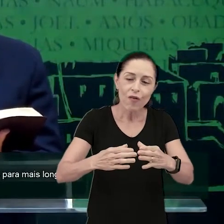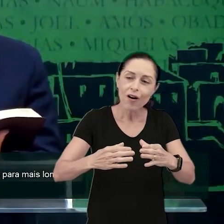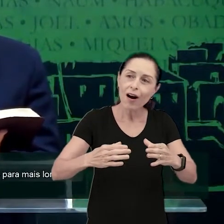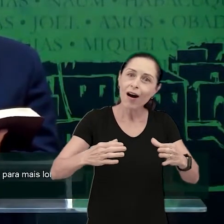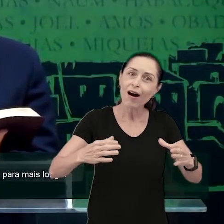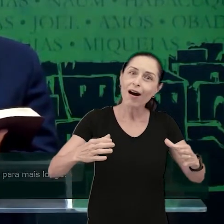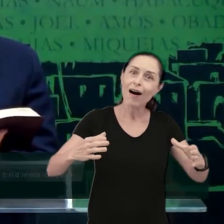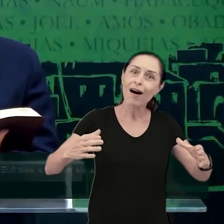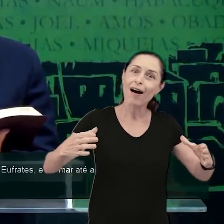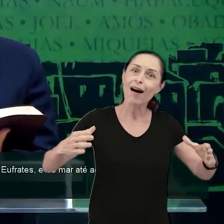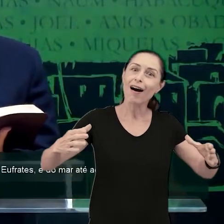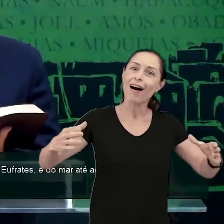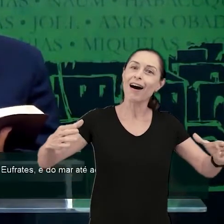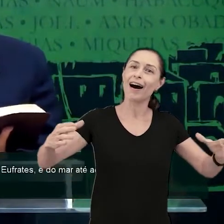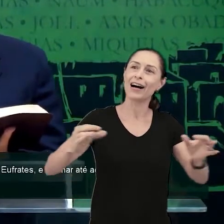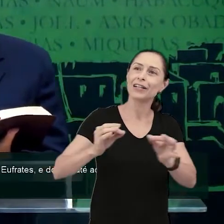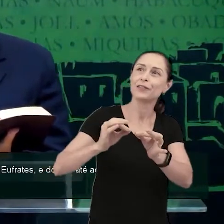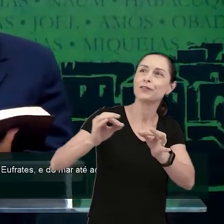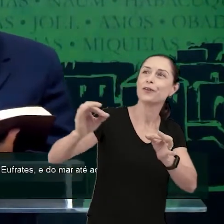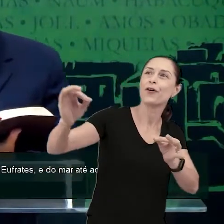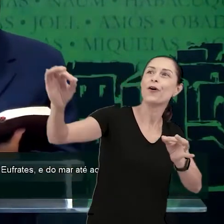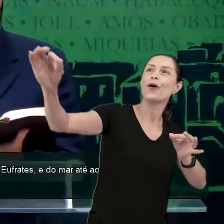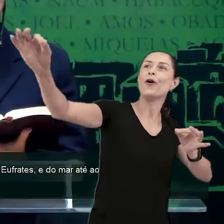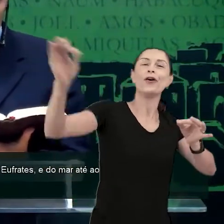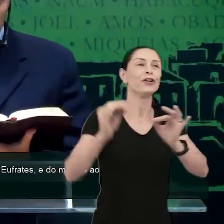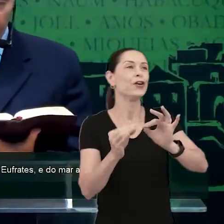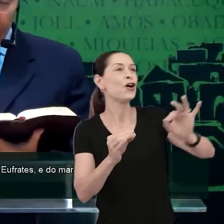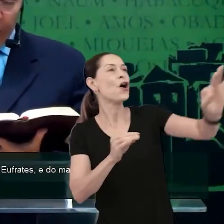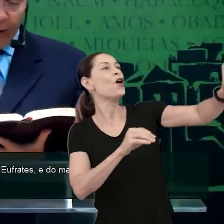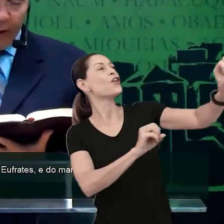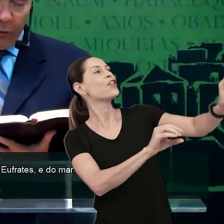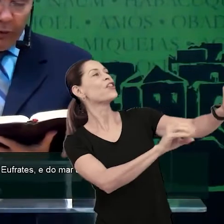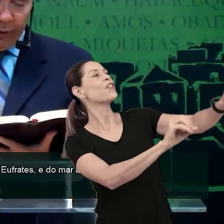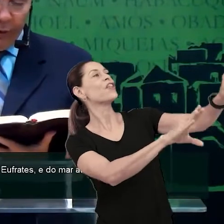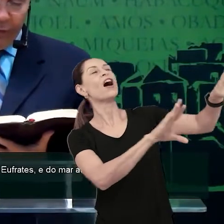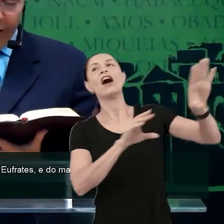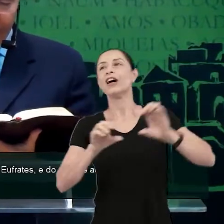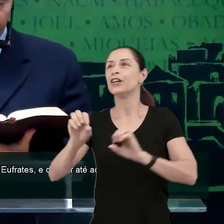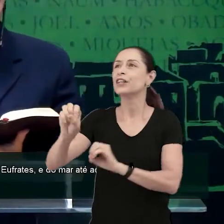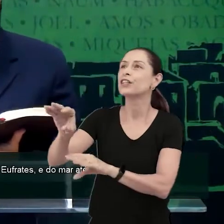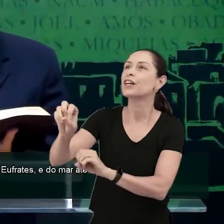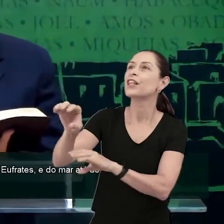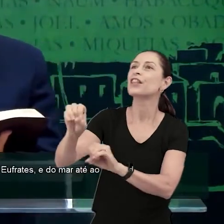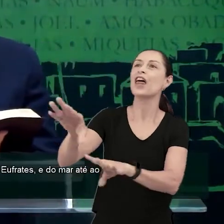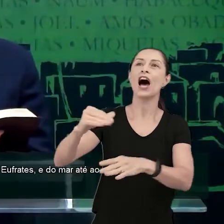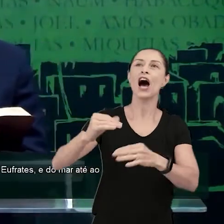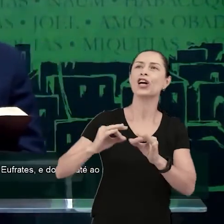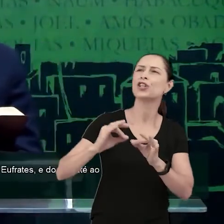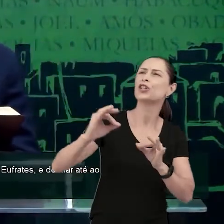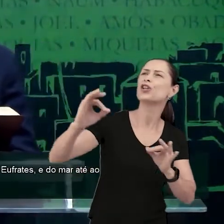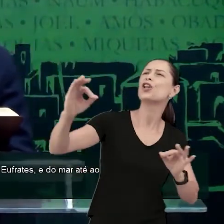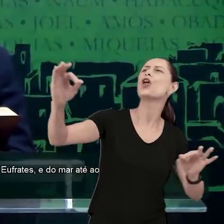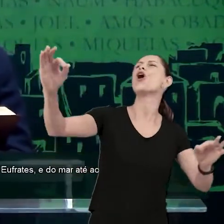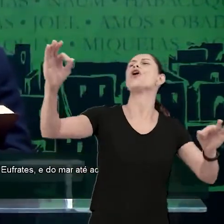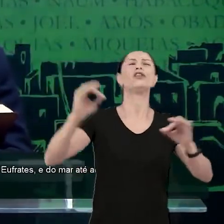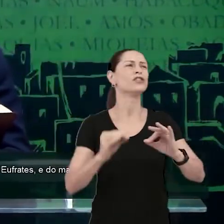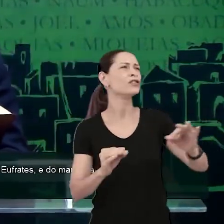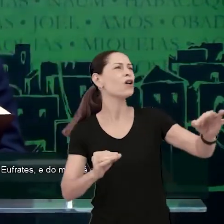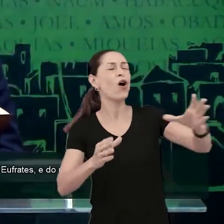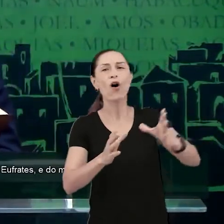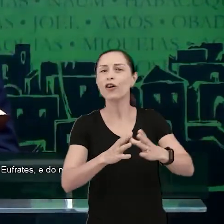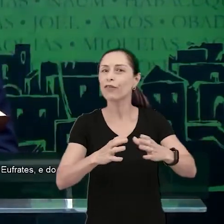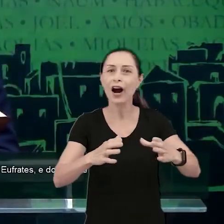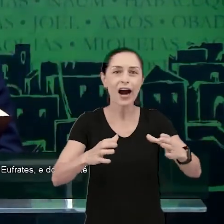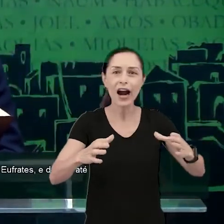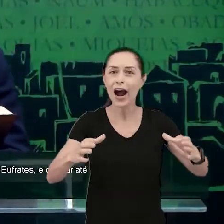virão a ti desde a Síria até as cidades do Egito, e do Egito até o rio Eufrates, e do mar até ao mar,